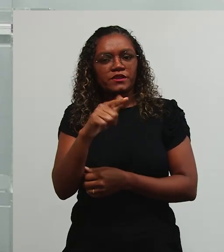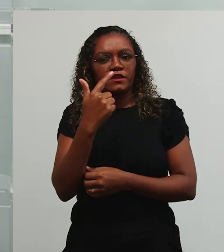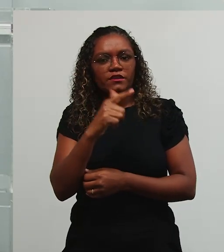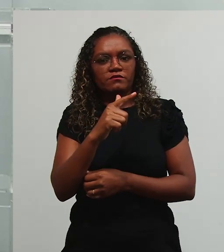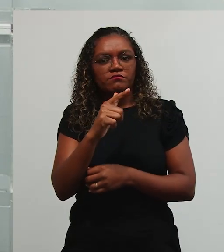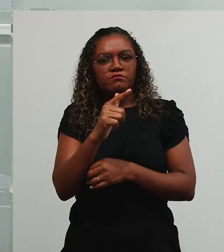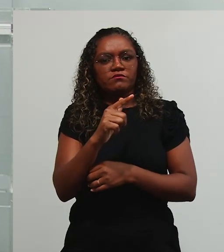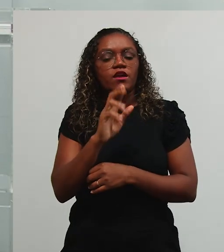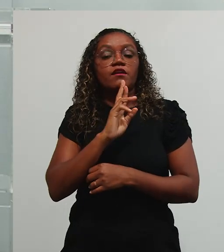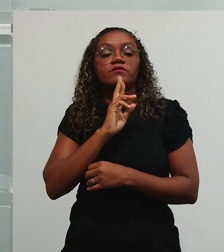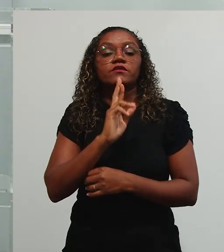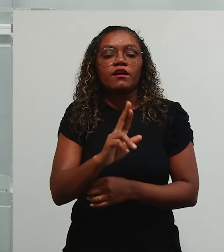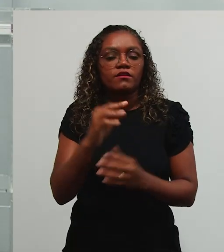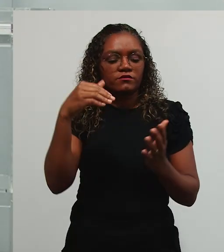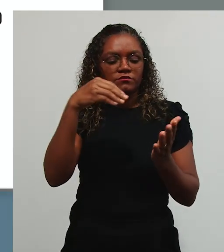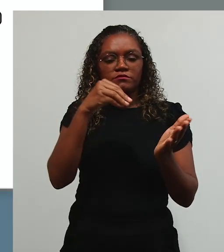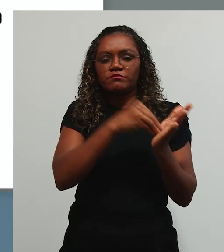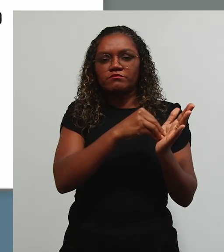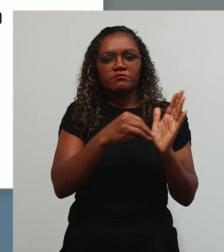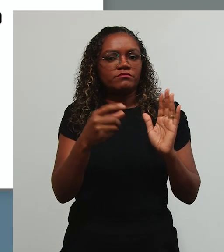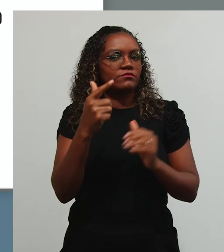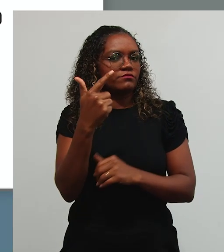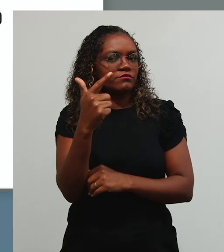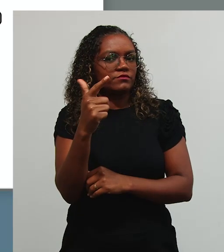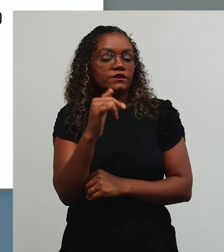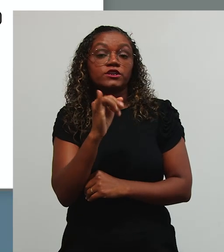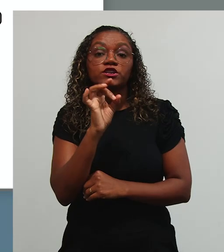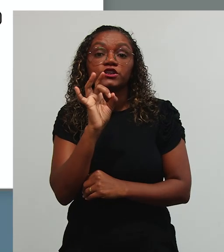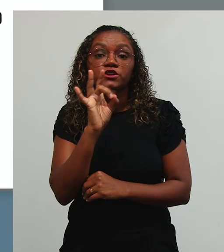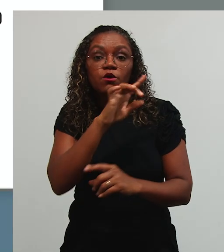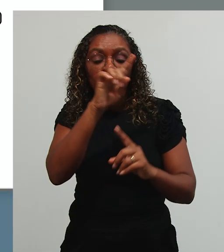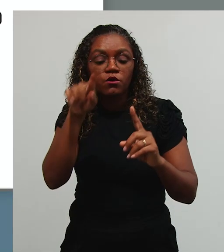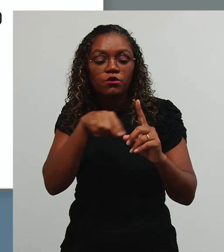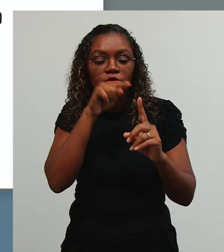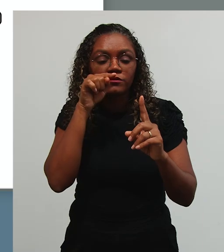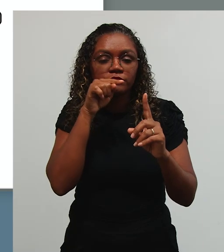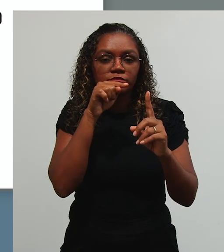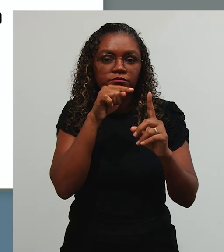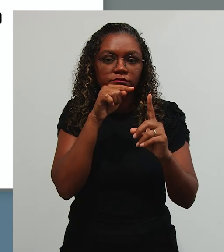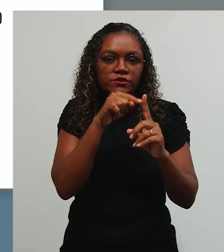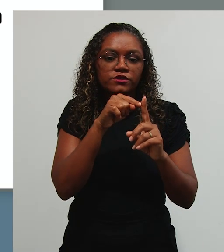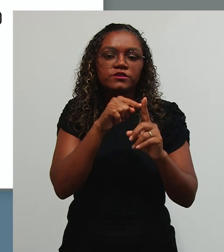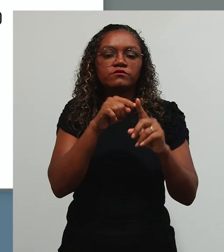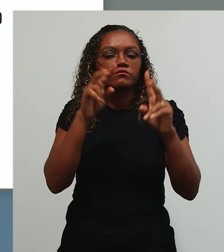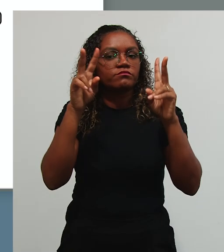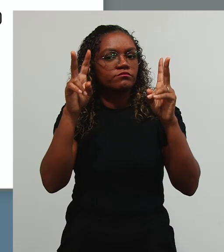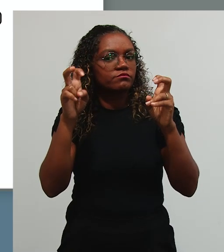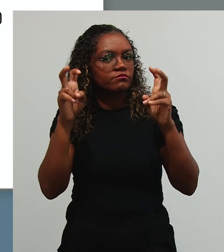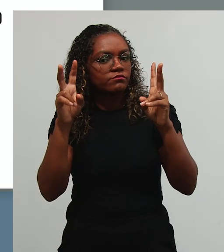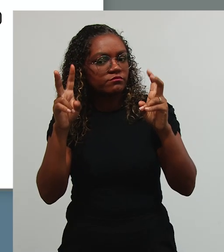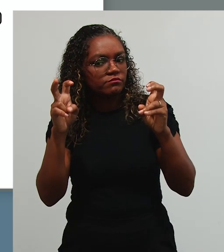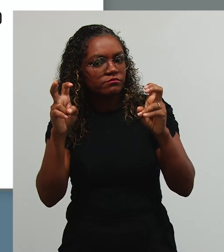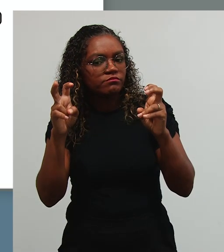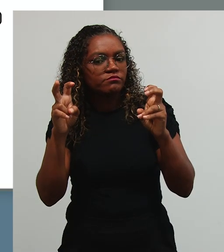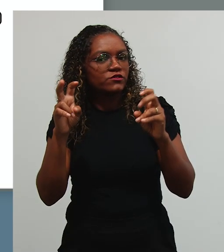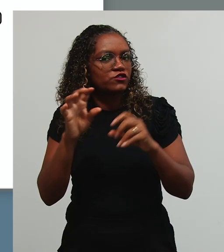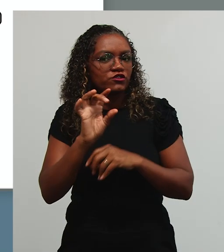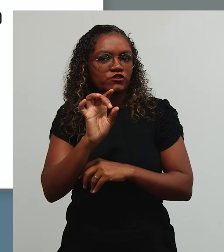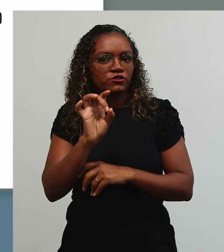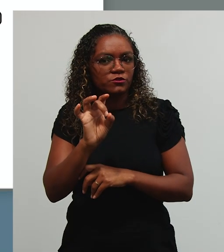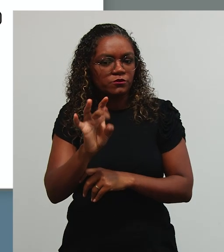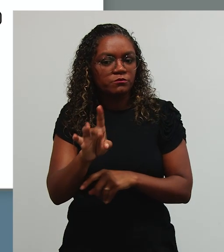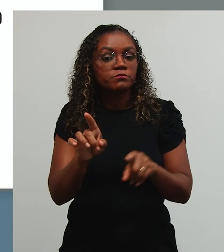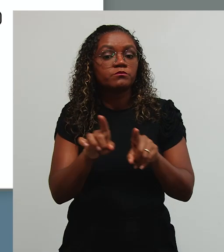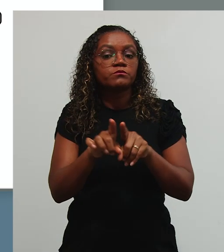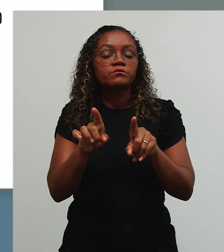dos resultados. Você faz o quê? Você apresenta os objetivos, tá? Então você trata aqui dos objetivos, tem